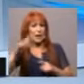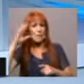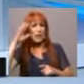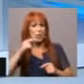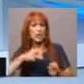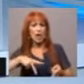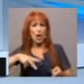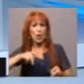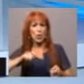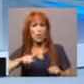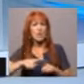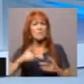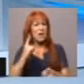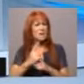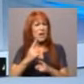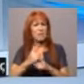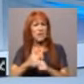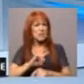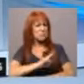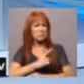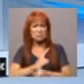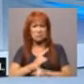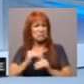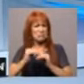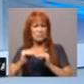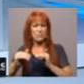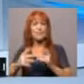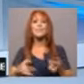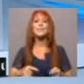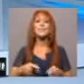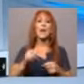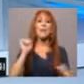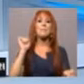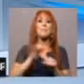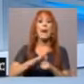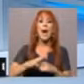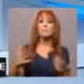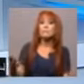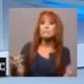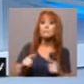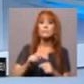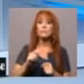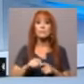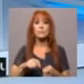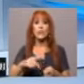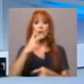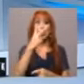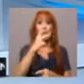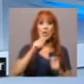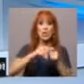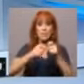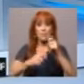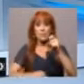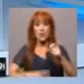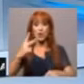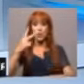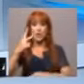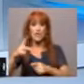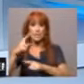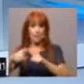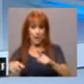soprar de noroeste, mas a manter a intensidade. Em relação à agitação marítima, ondas de noroeste com 2 metros a 2,5